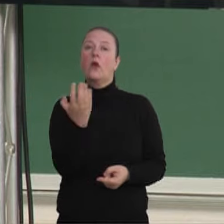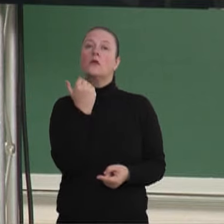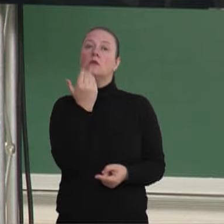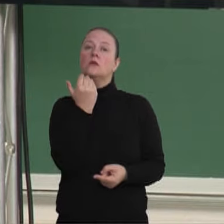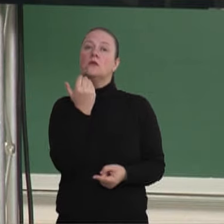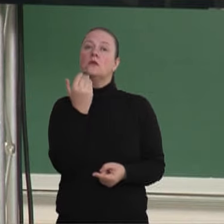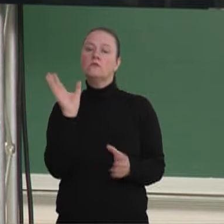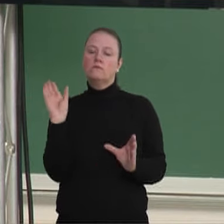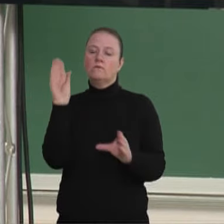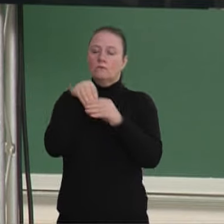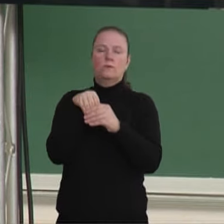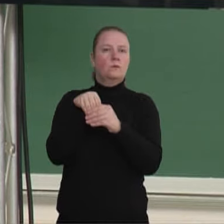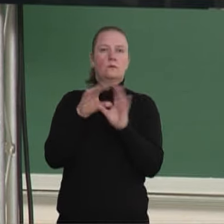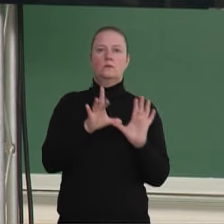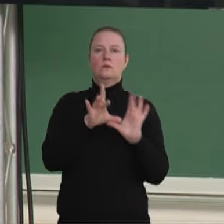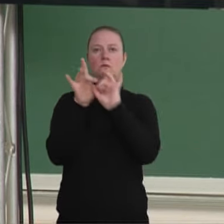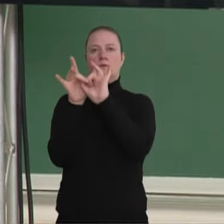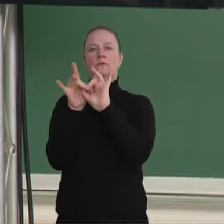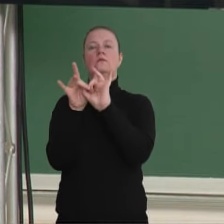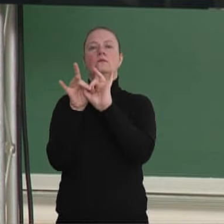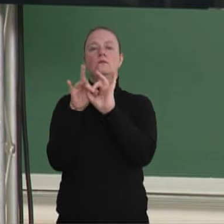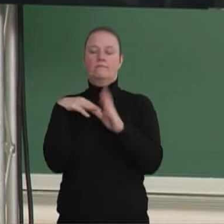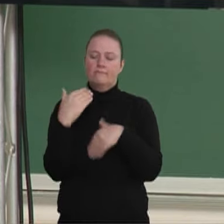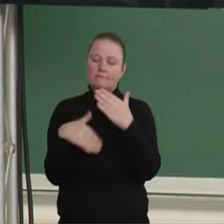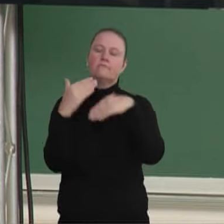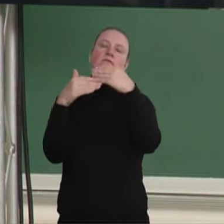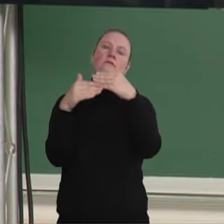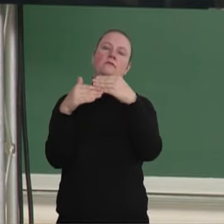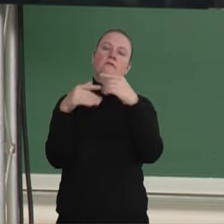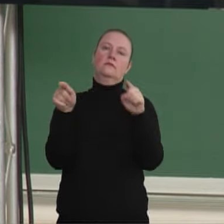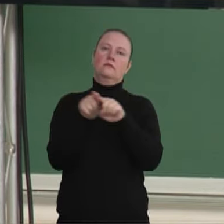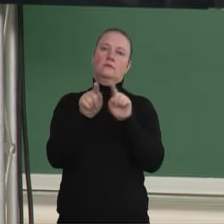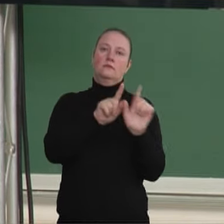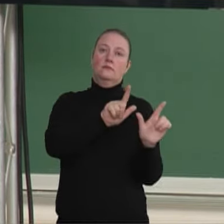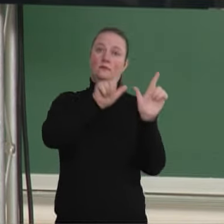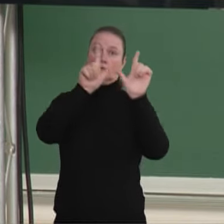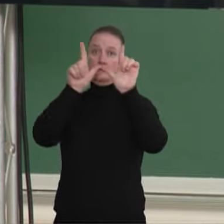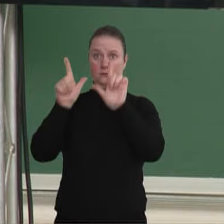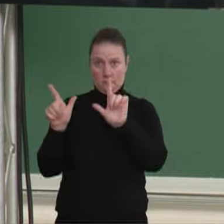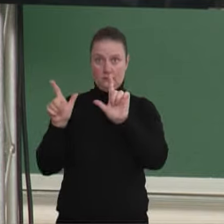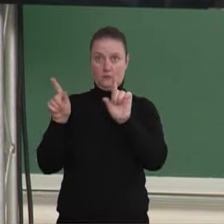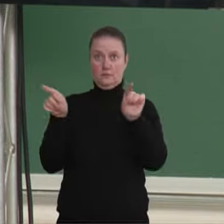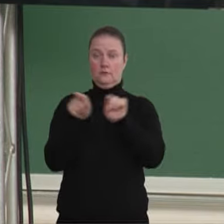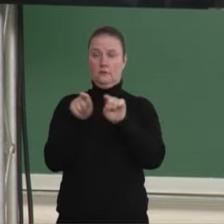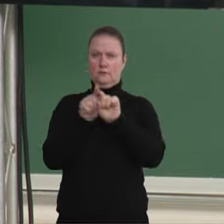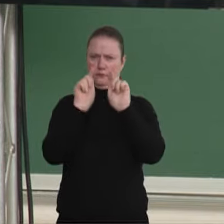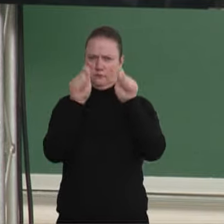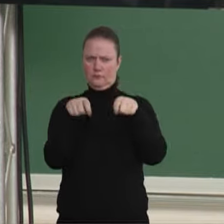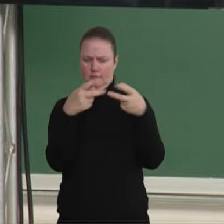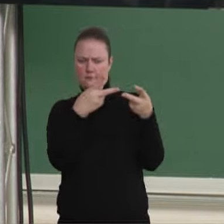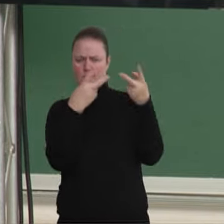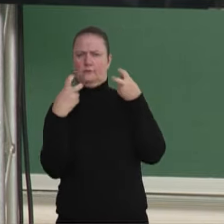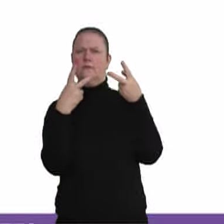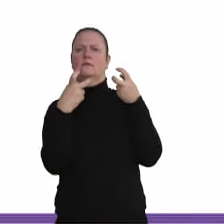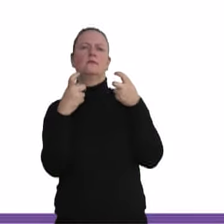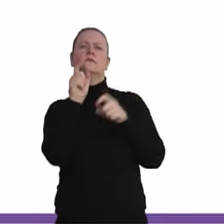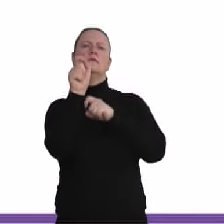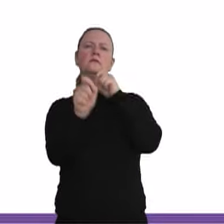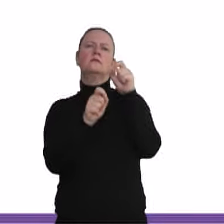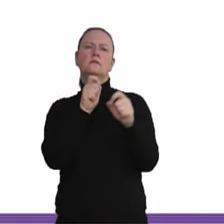dentro desse contexto, ok? Então, avançando para a próxima tela, então podemos perceber isso aqui, ó,